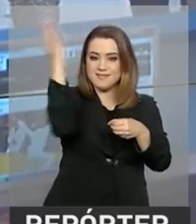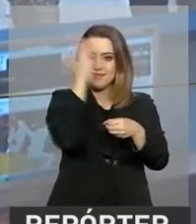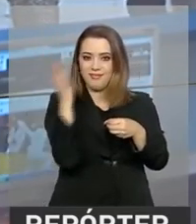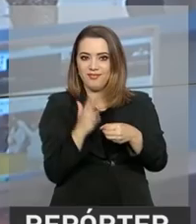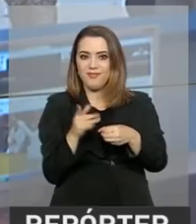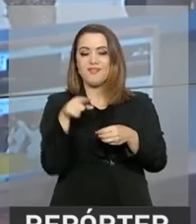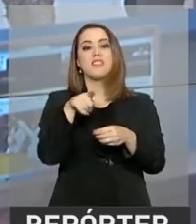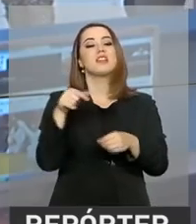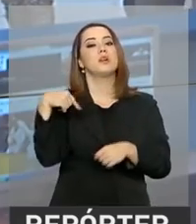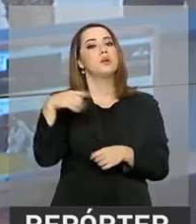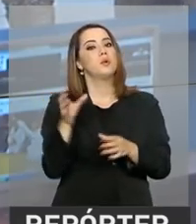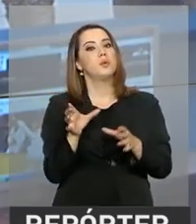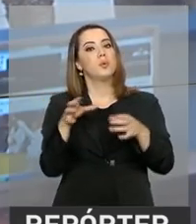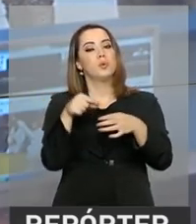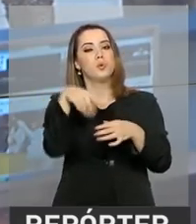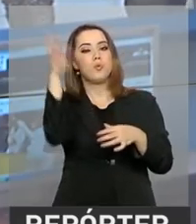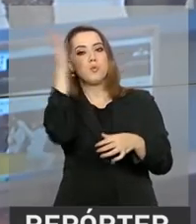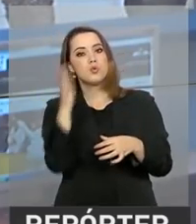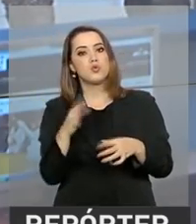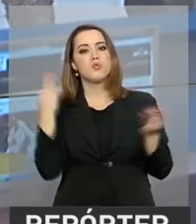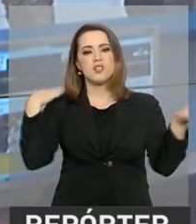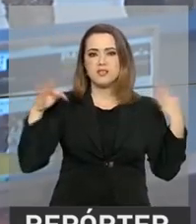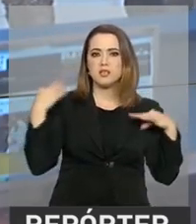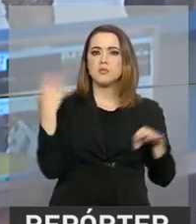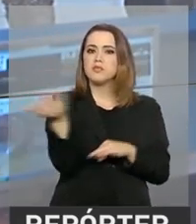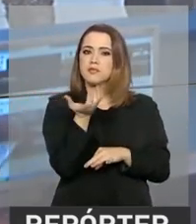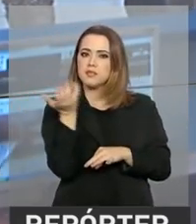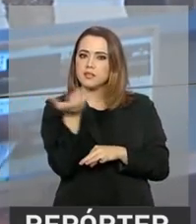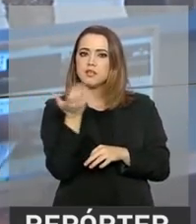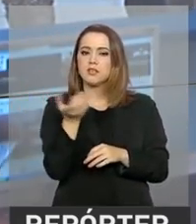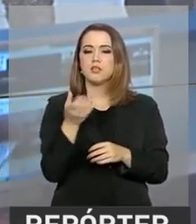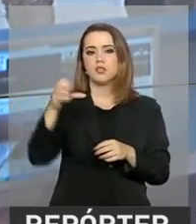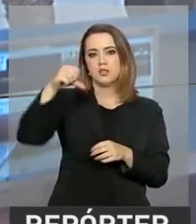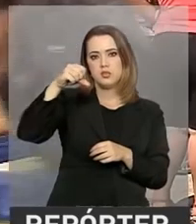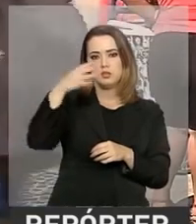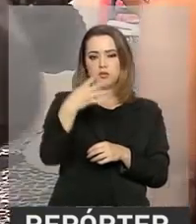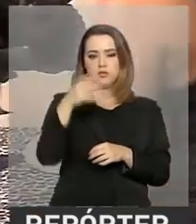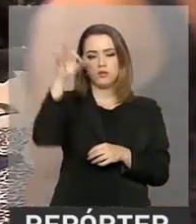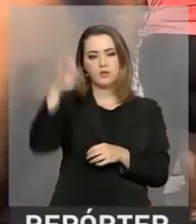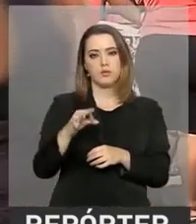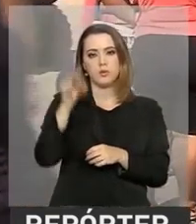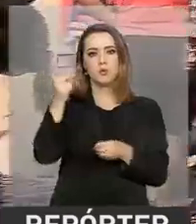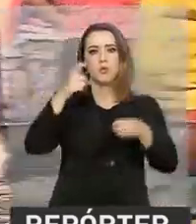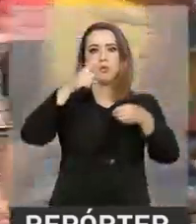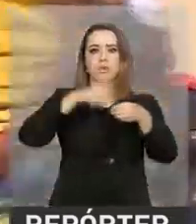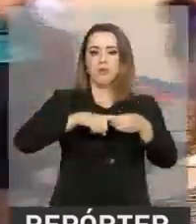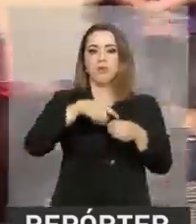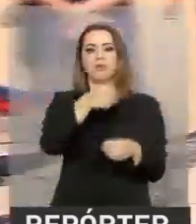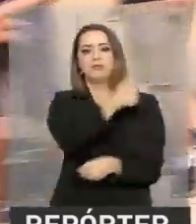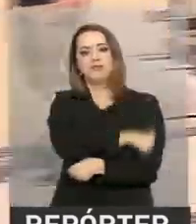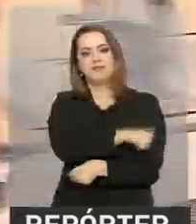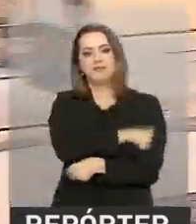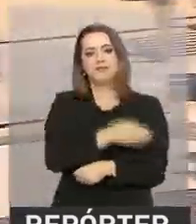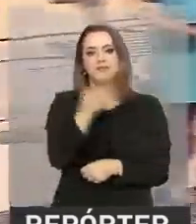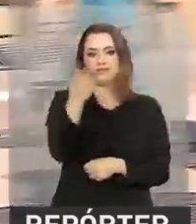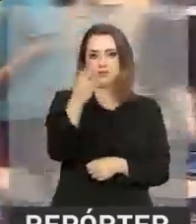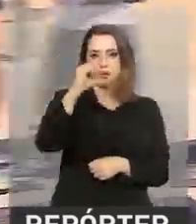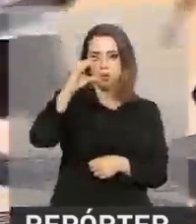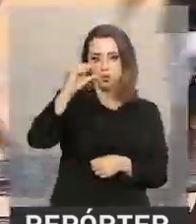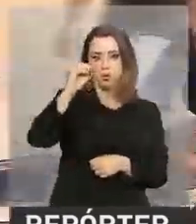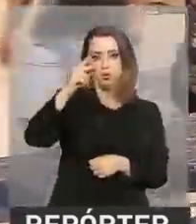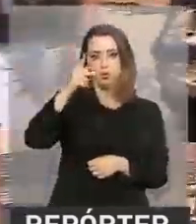brasileiros mais de 94% pretendem voltar ao Rio de Janeiro Copacabana princesinha do mar a